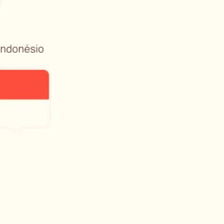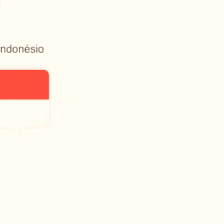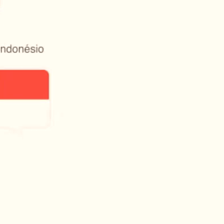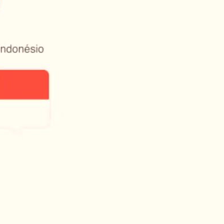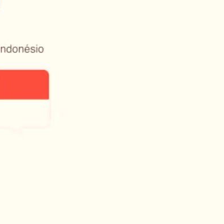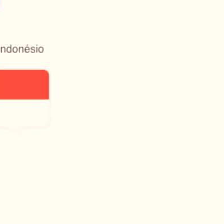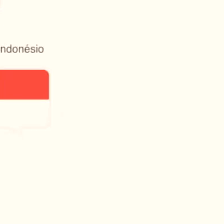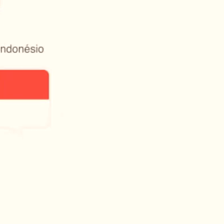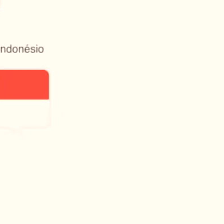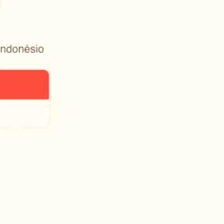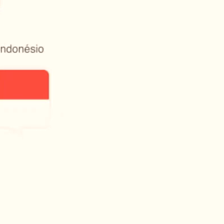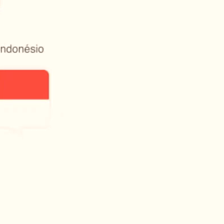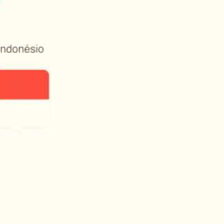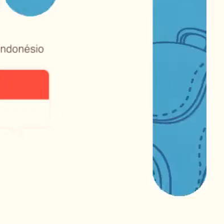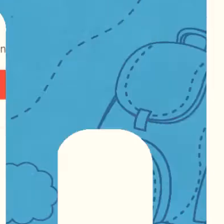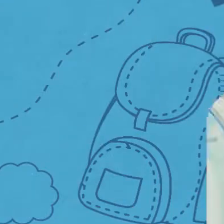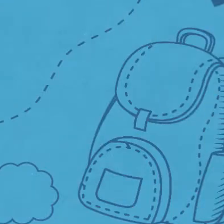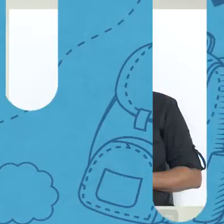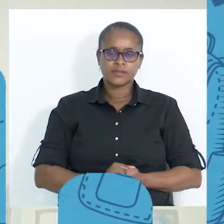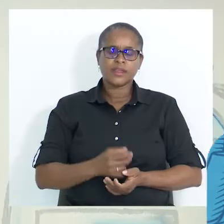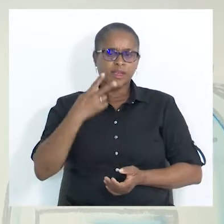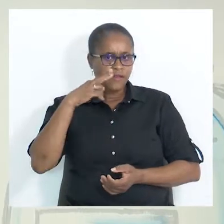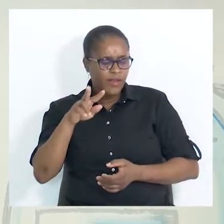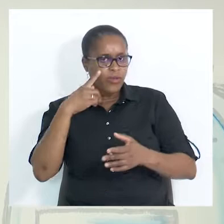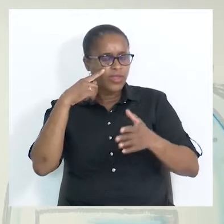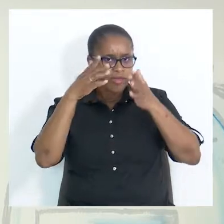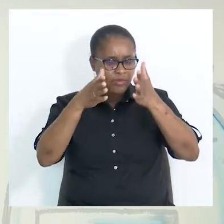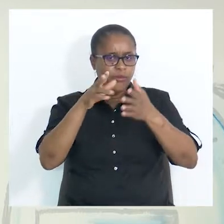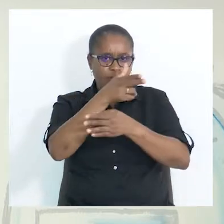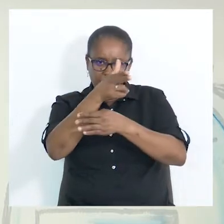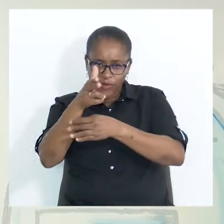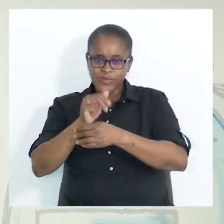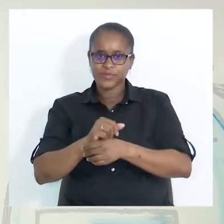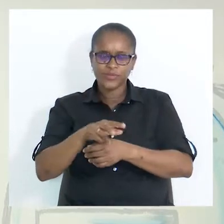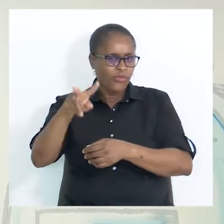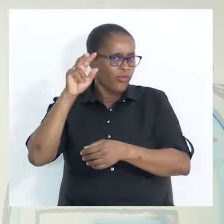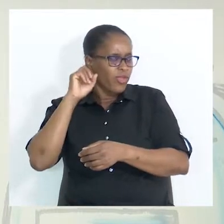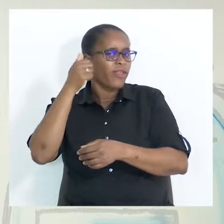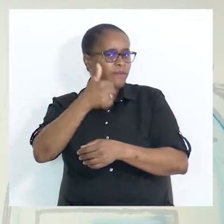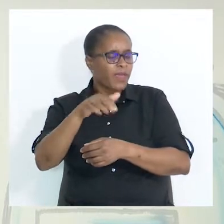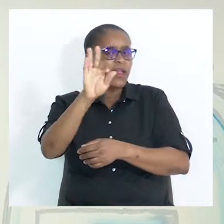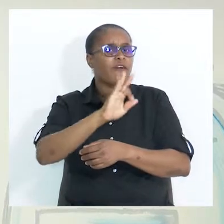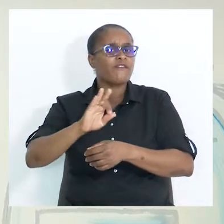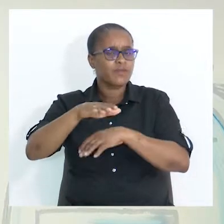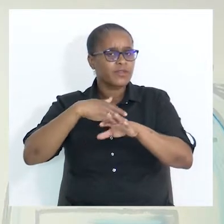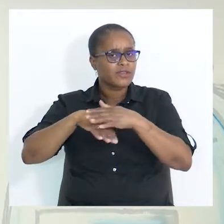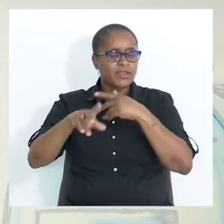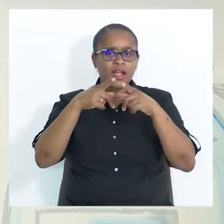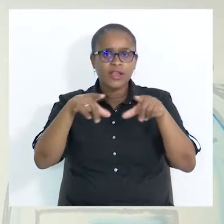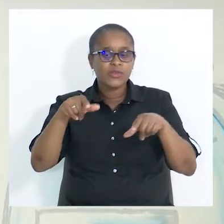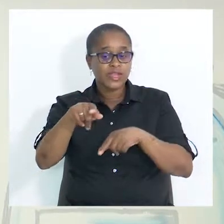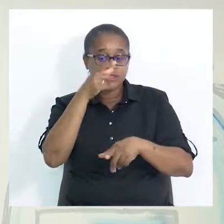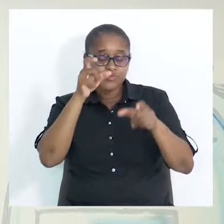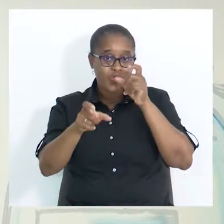Assististe com atenção o vídeo? Escutaste bem a forma de realização da língua